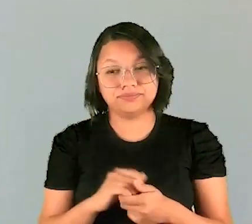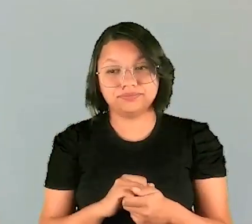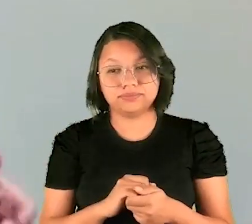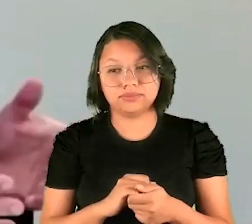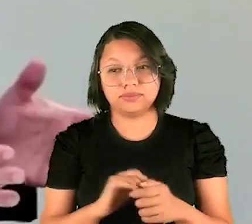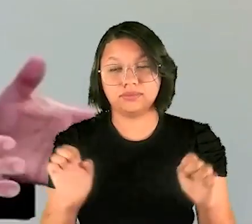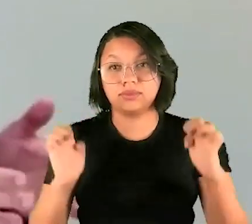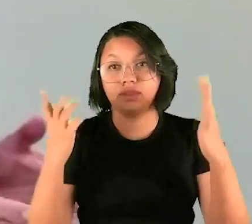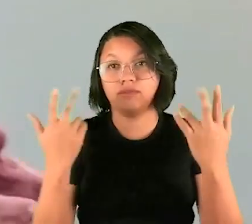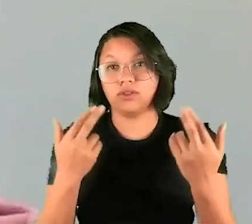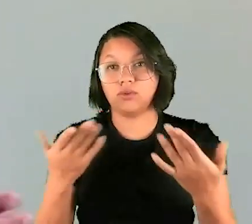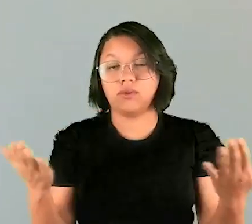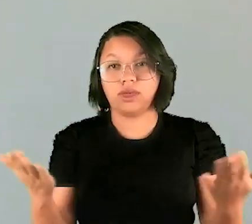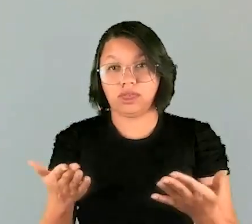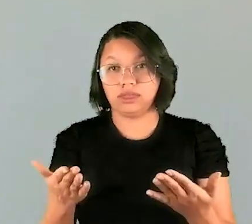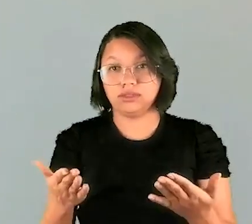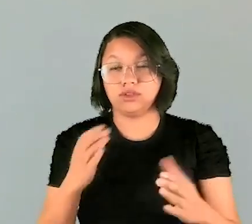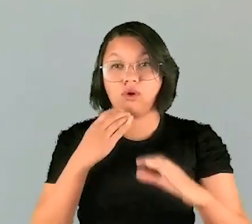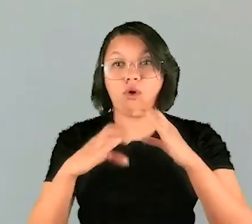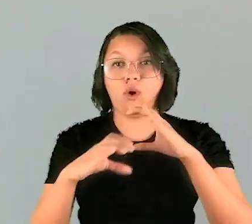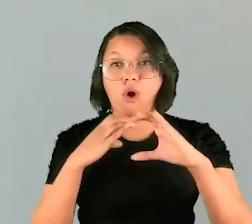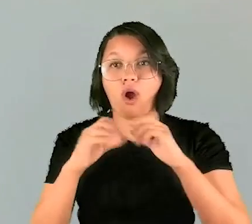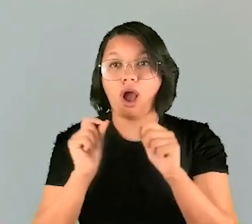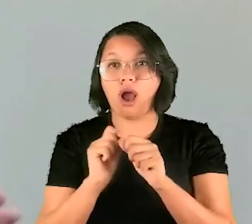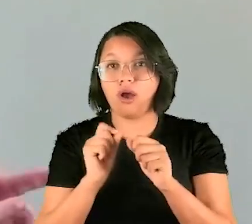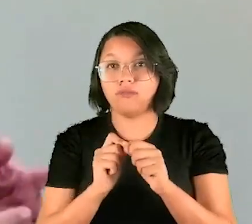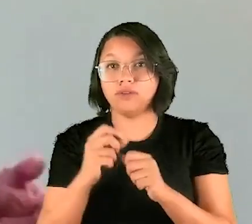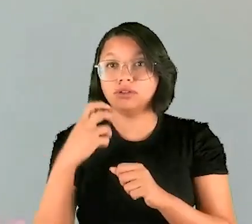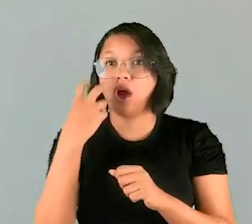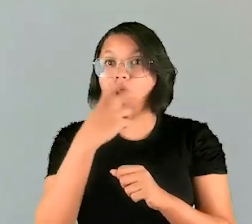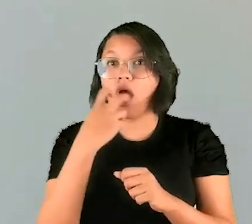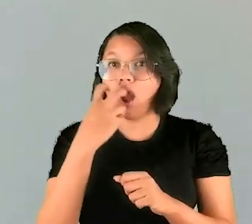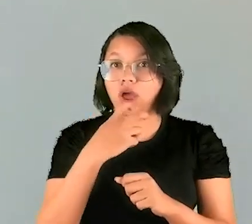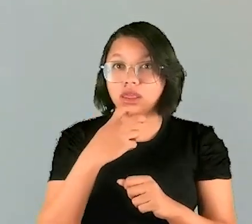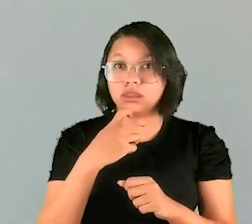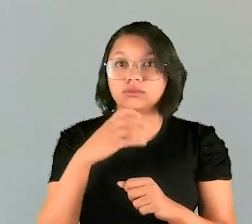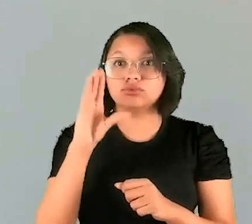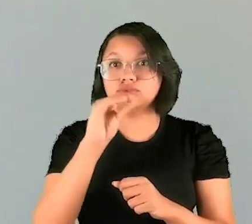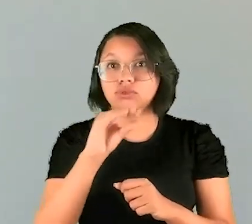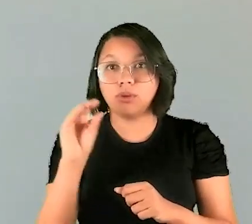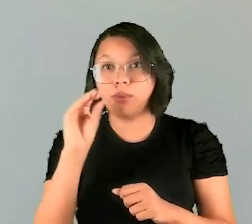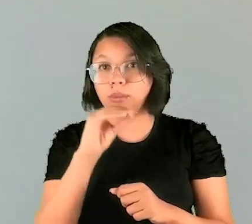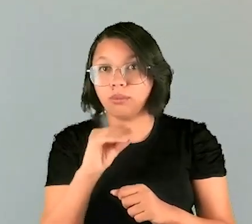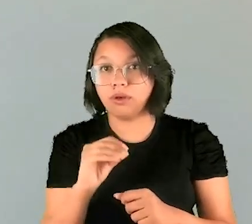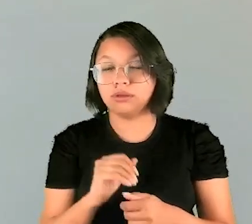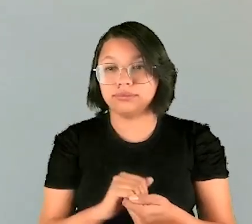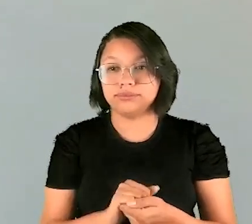E eventos como este, em que a comunicação é feita oralmente,